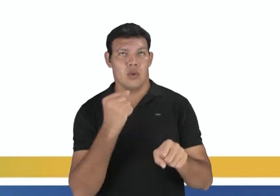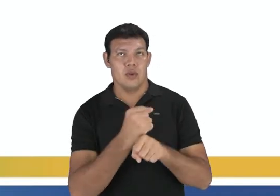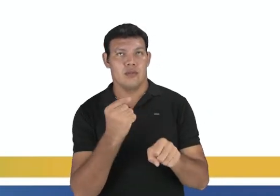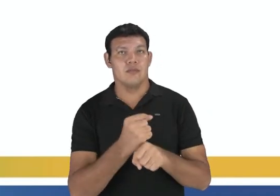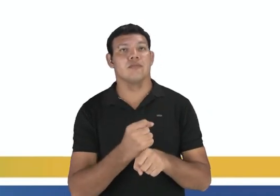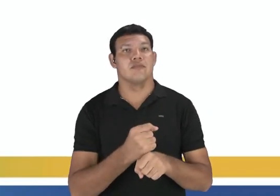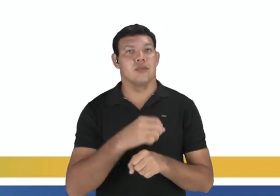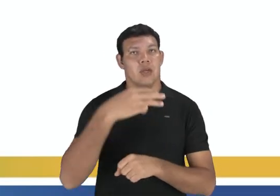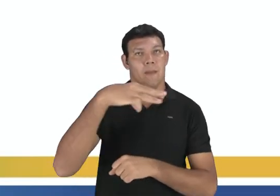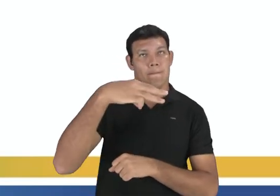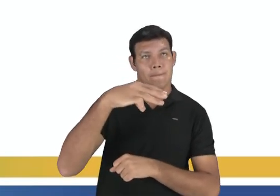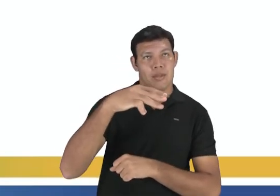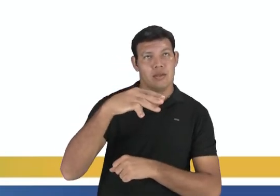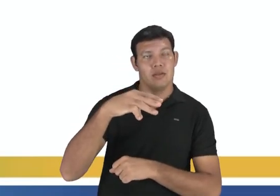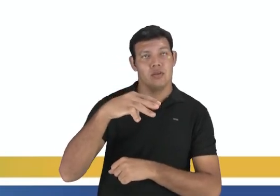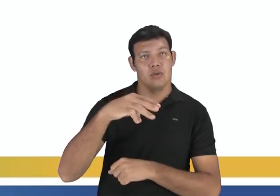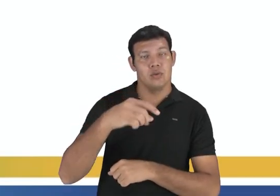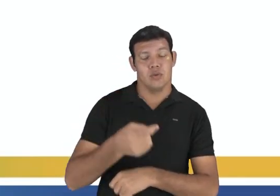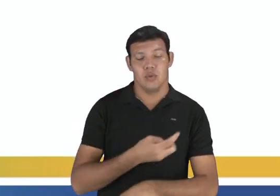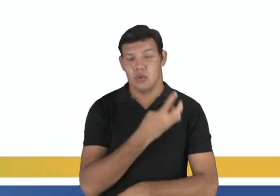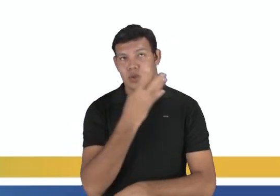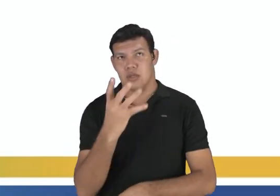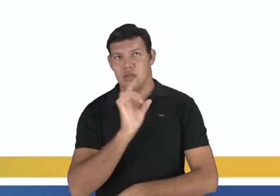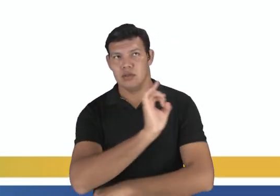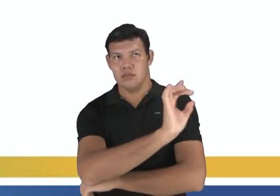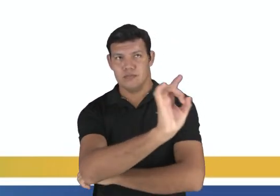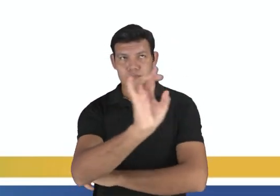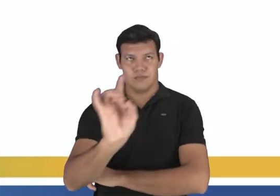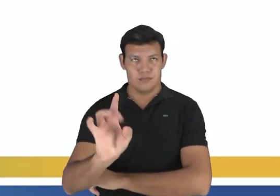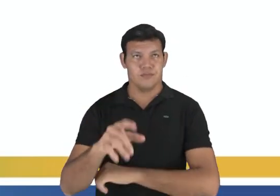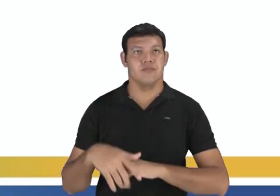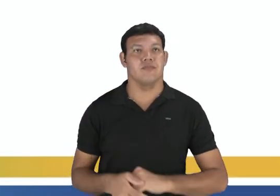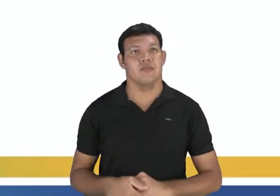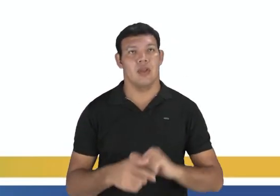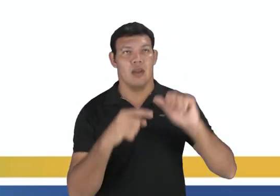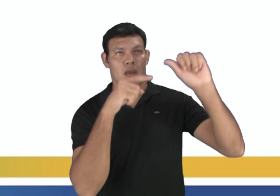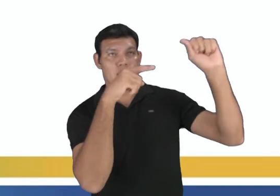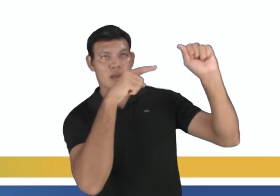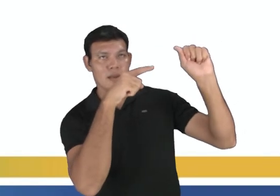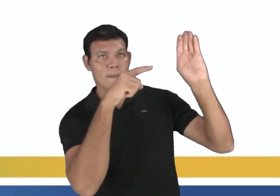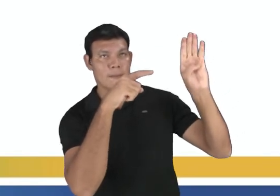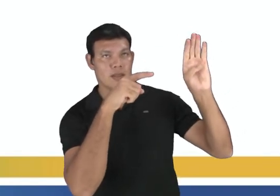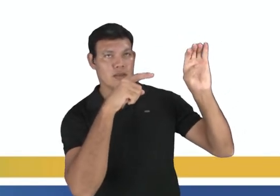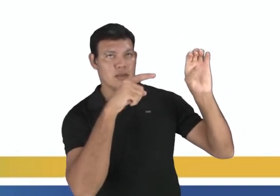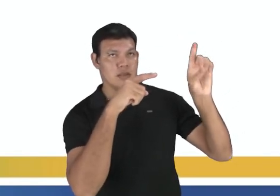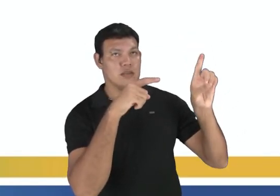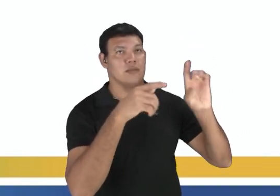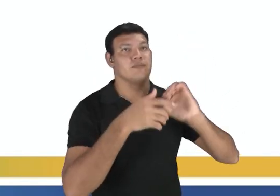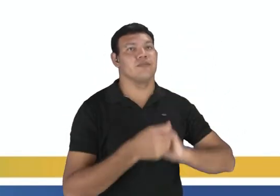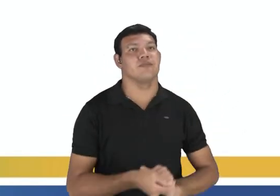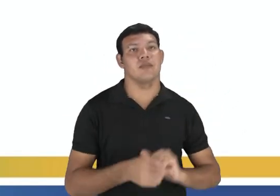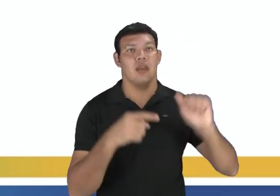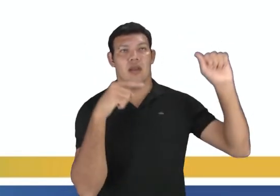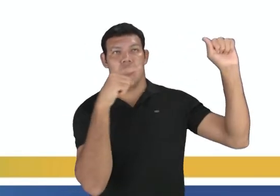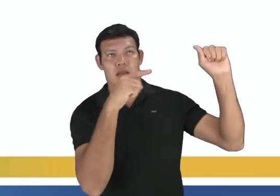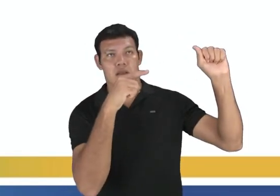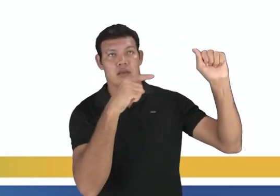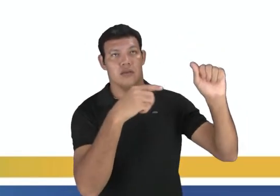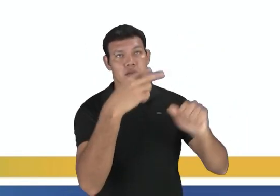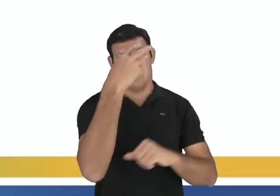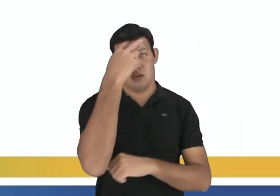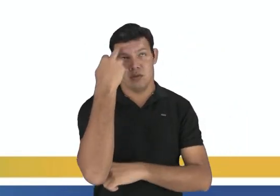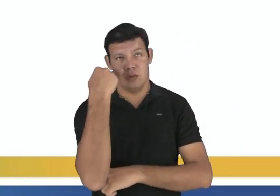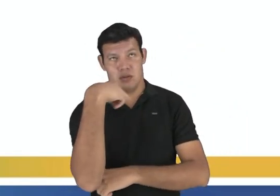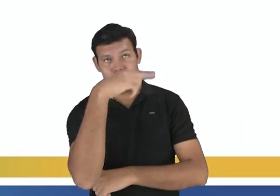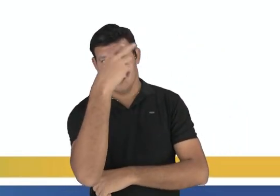Calcule a quantidade de minutos em cada caso. Então aí nós temos 4 questões. A primeira delas